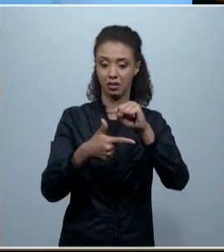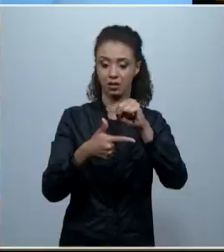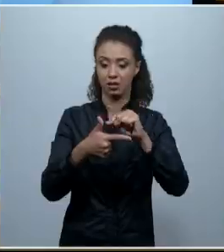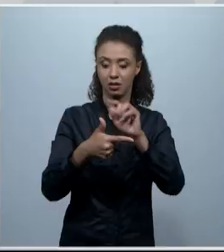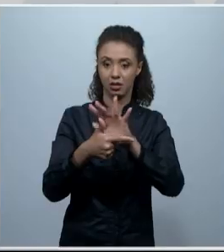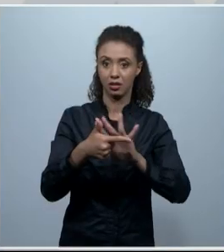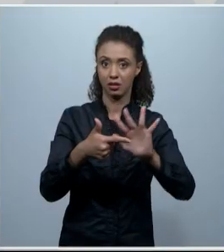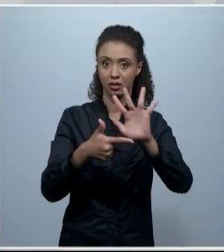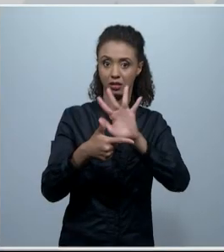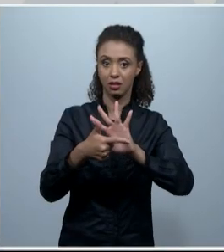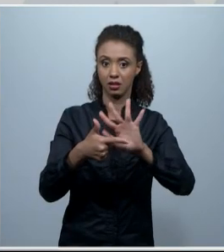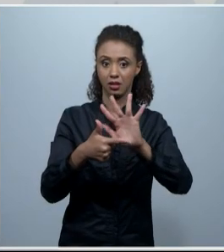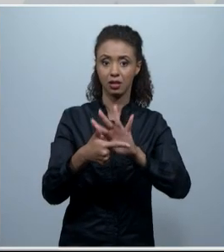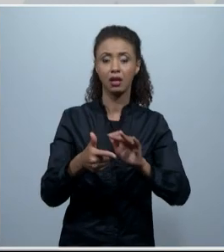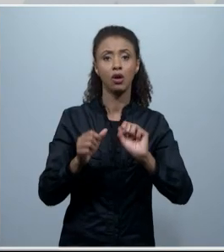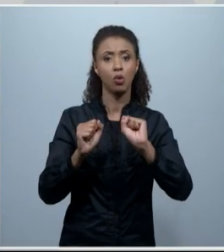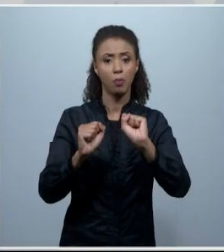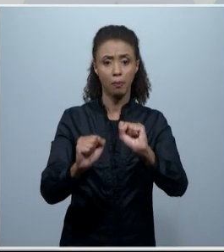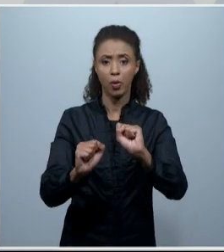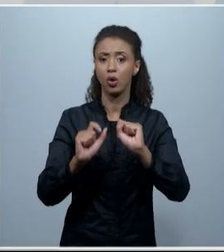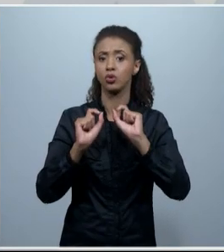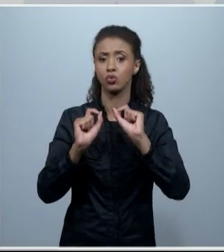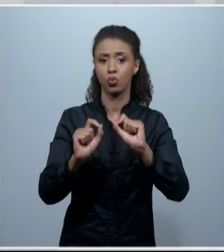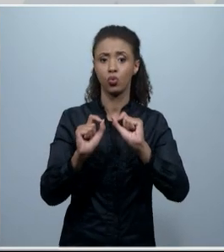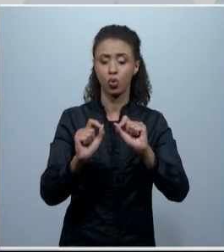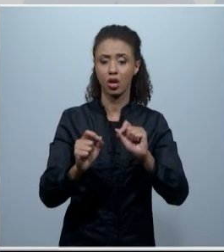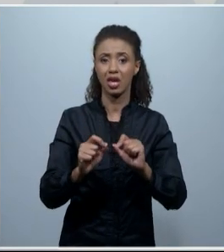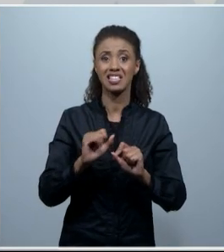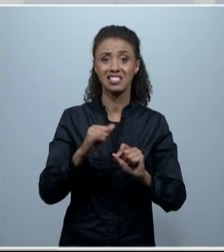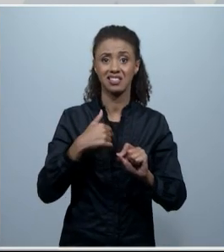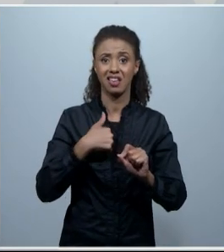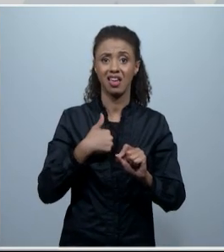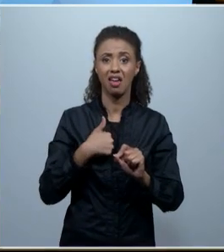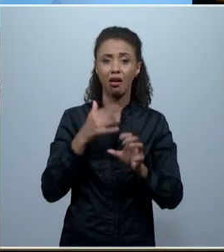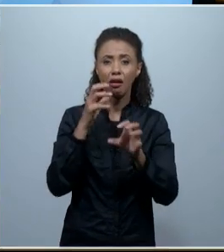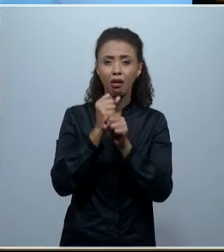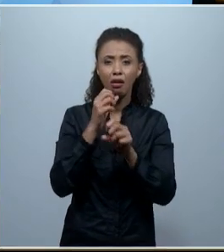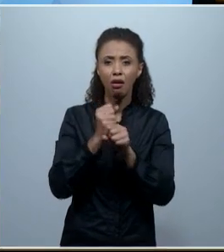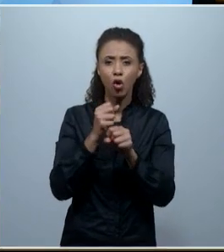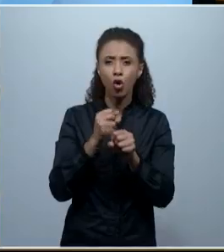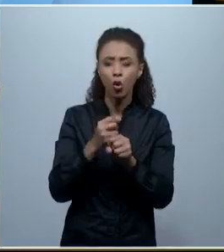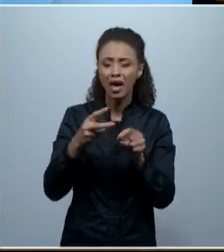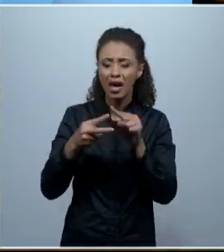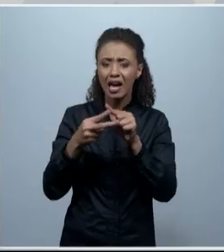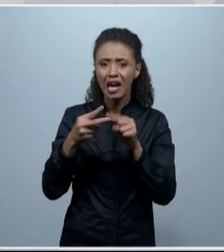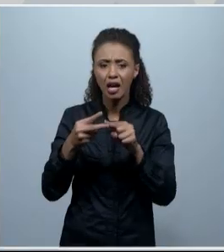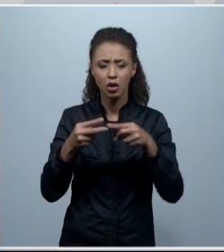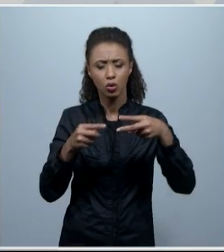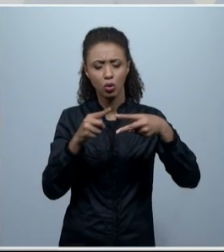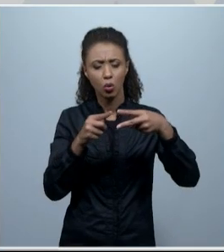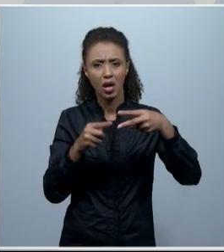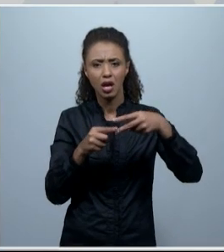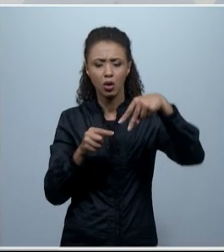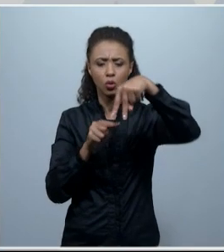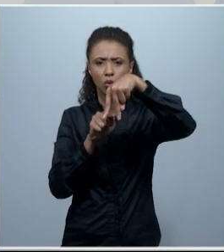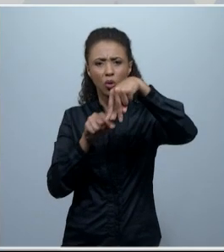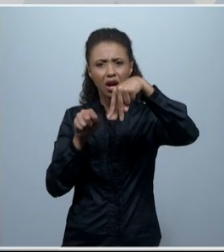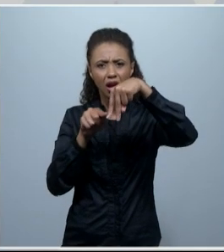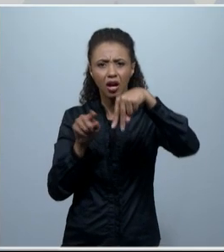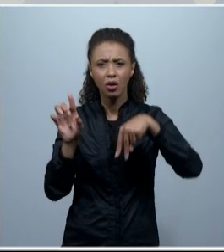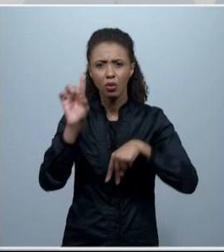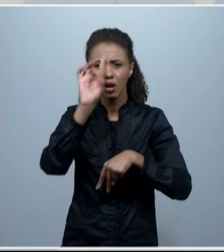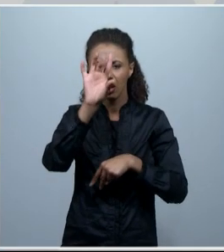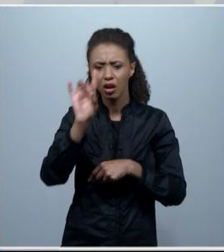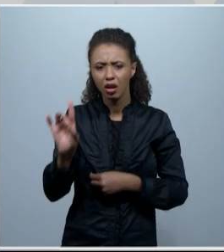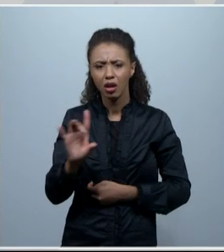alturas relativas a qualquer um dos três lados as três vão estar contidos no triângulo mas olha estranho hábito ângulo aqui à altura desse triângulo